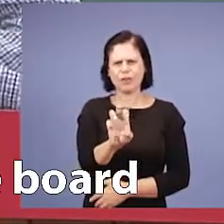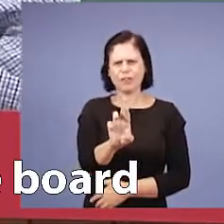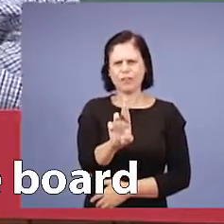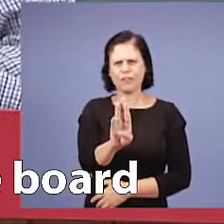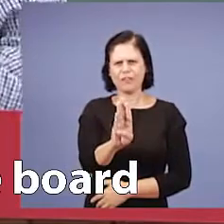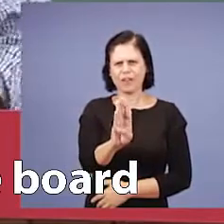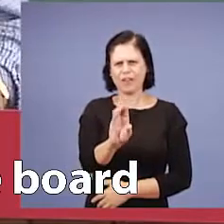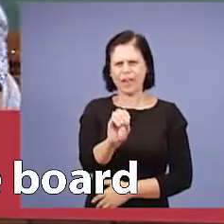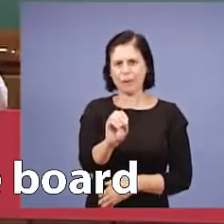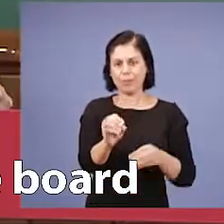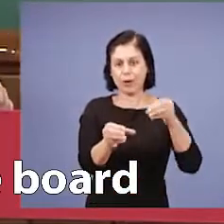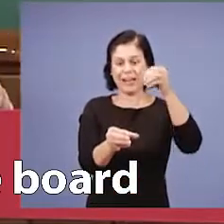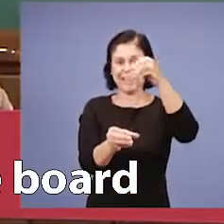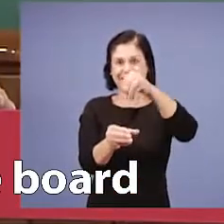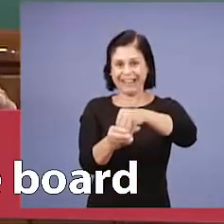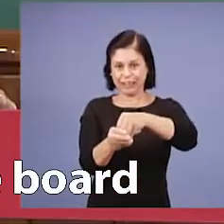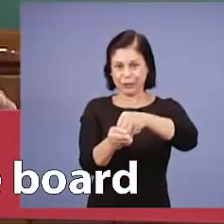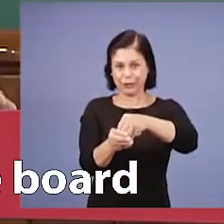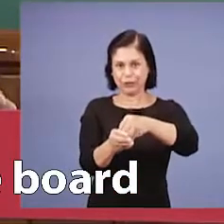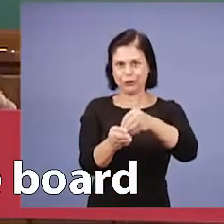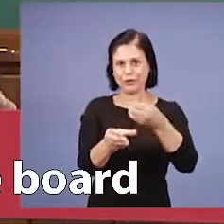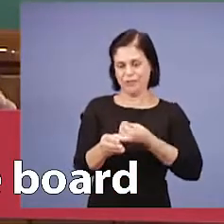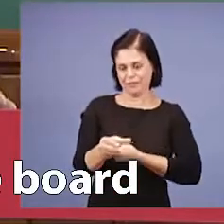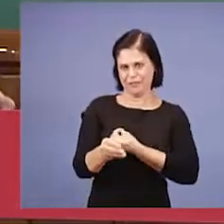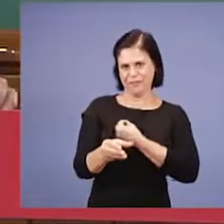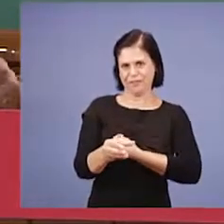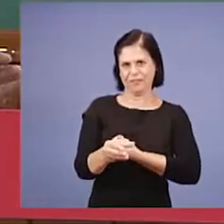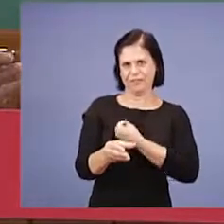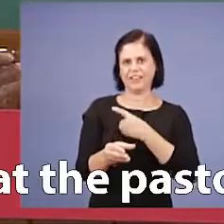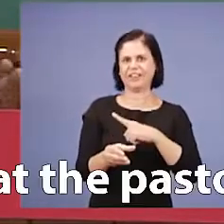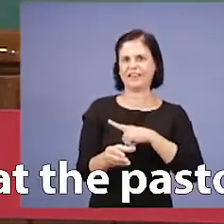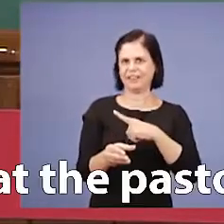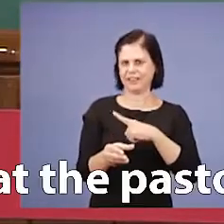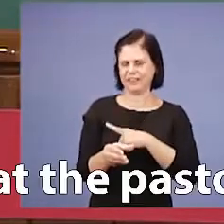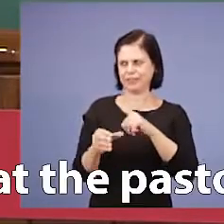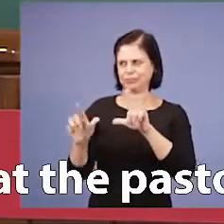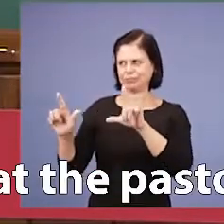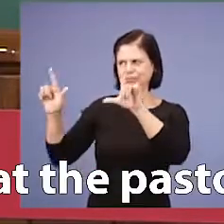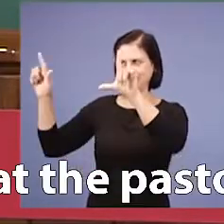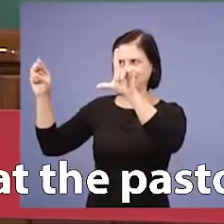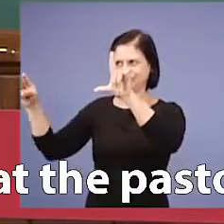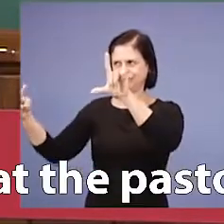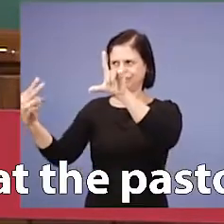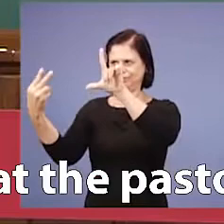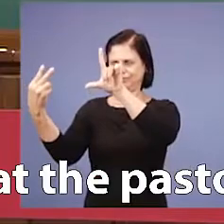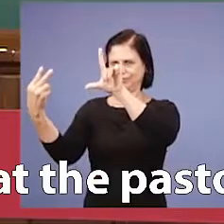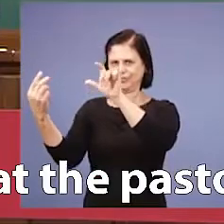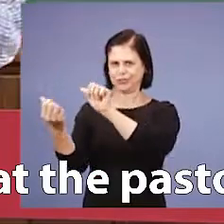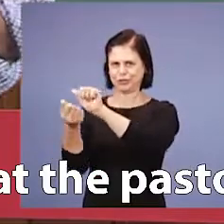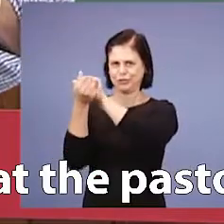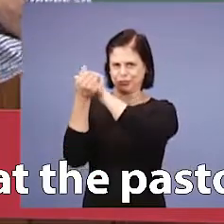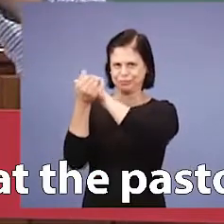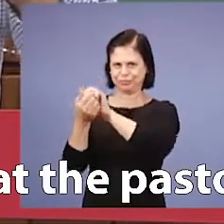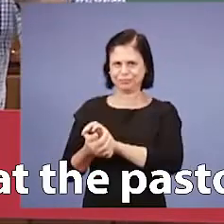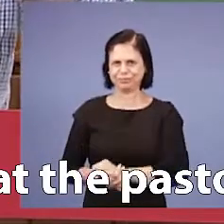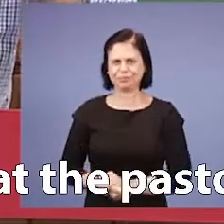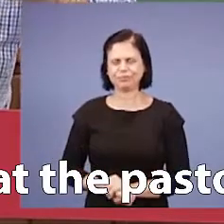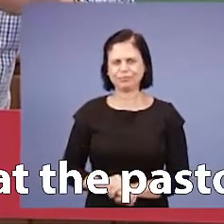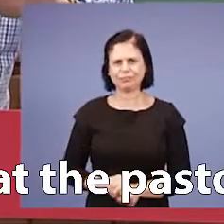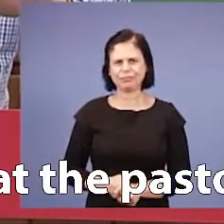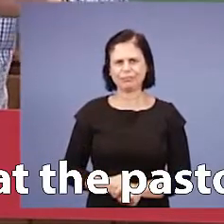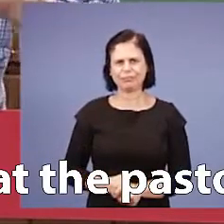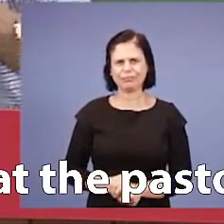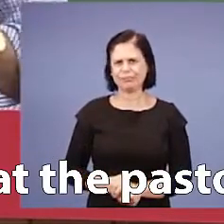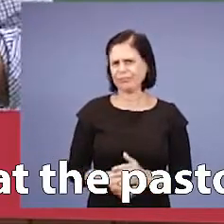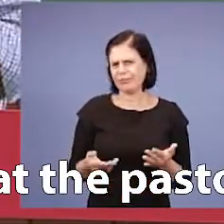acompanhar aqui no painel não há o porquê é